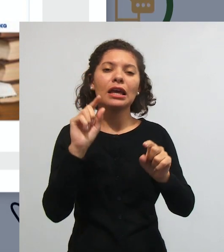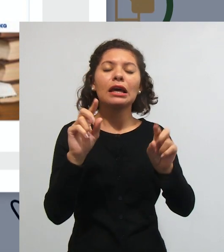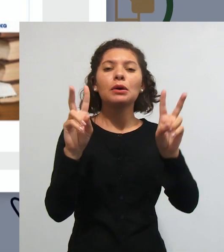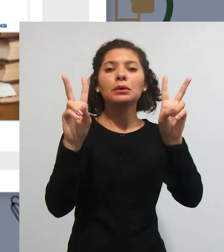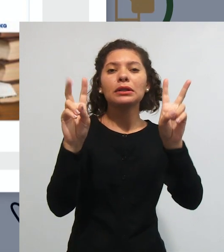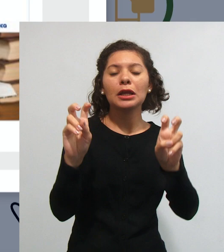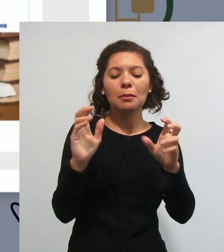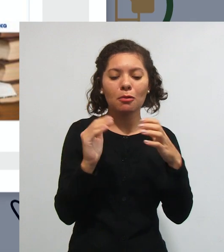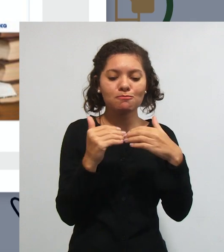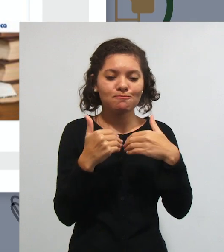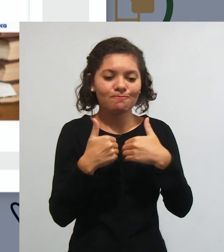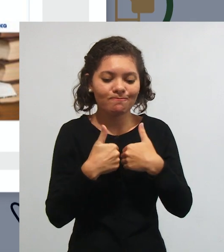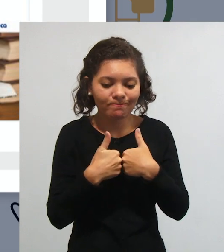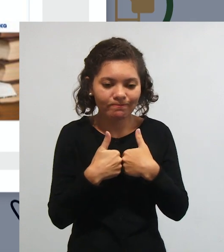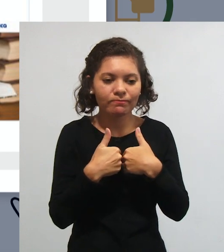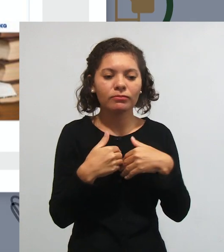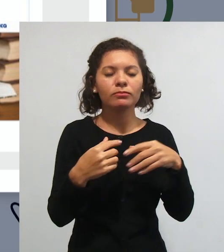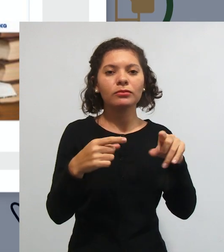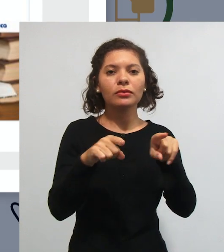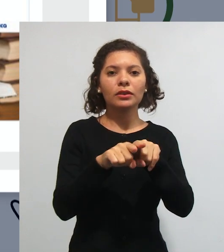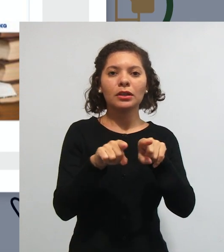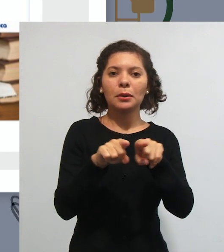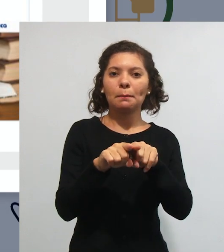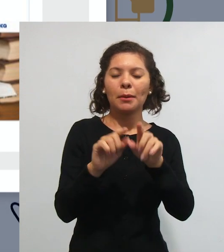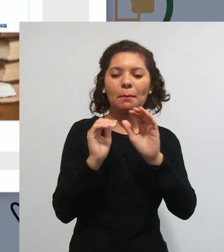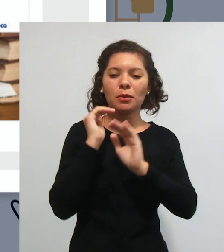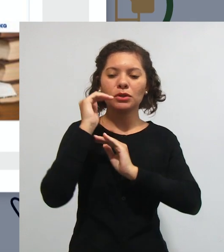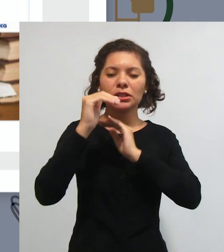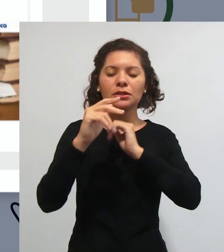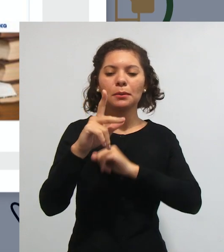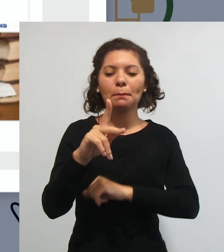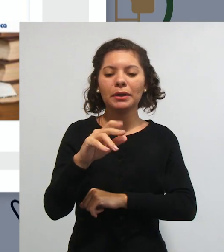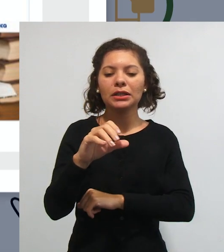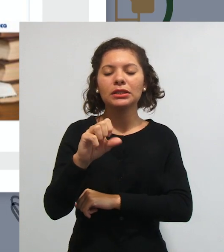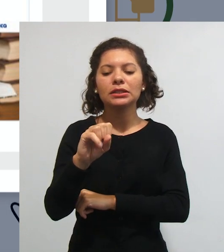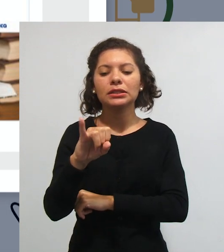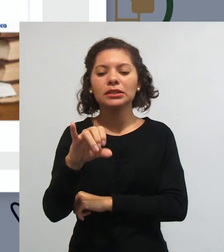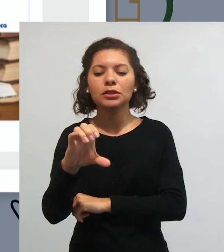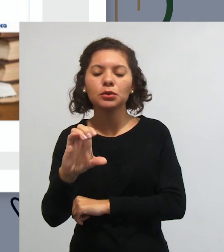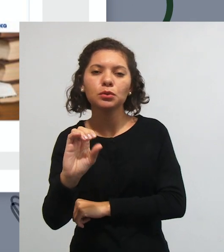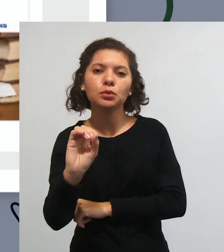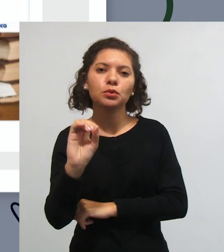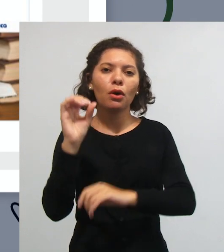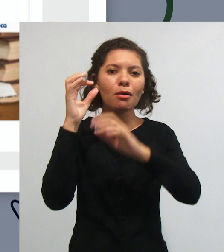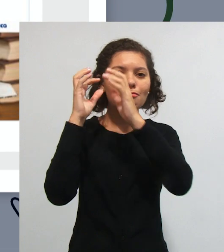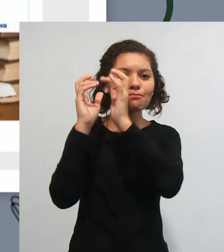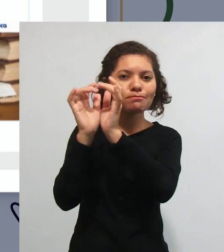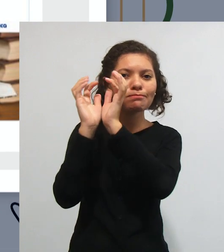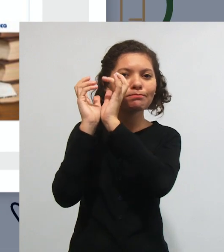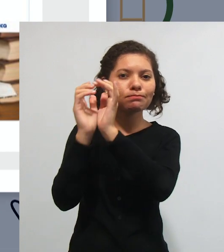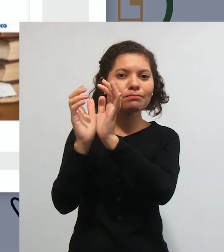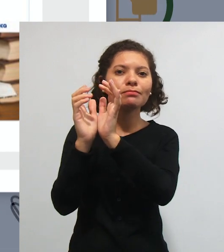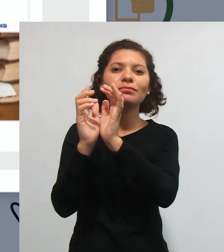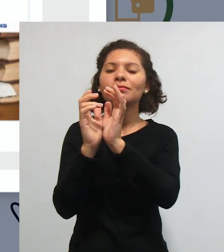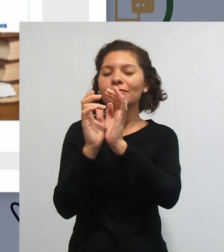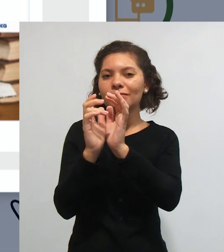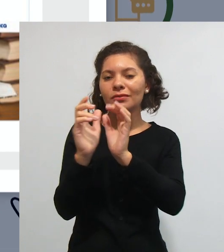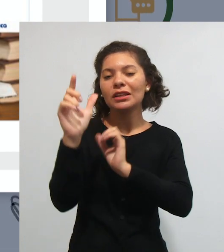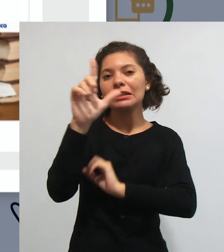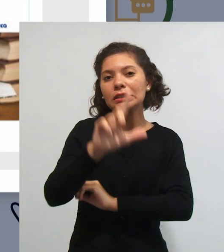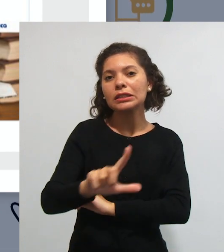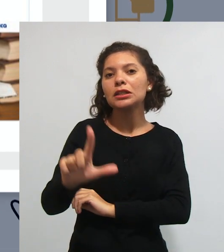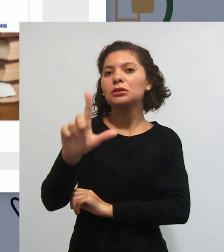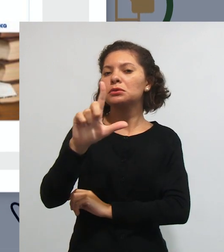autista, processos psiconeurológicos, são elementos que a literatura, apesar